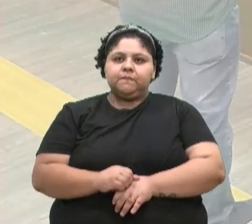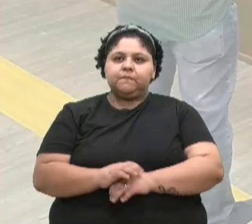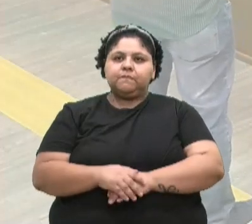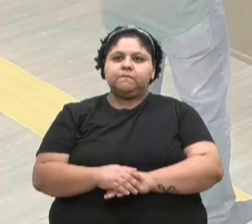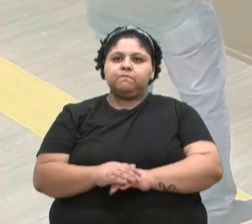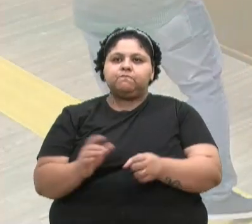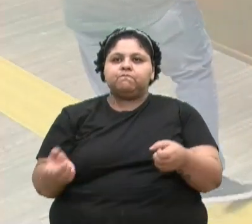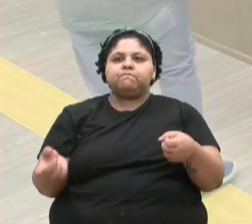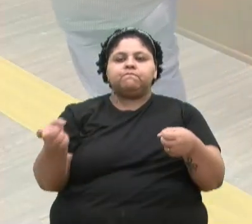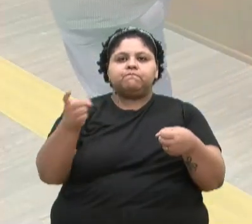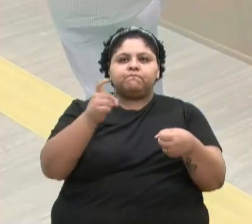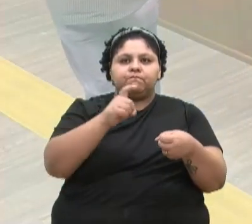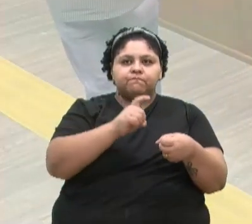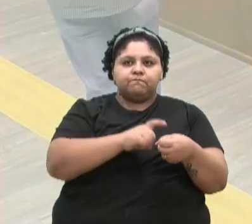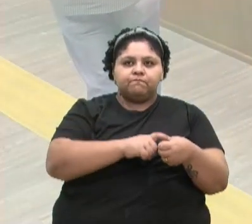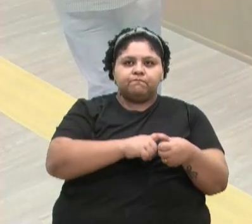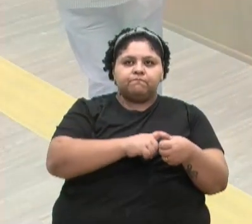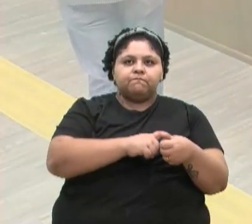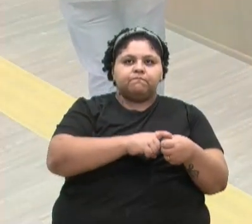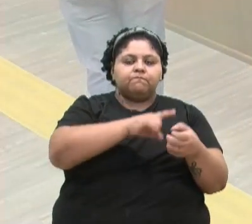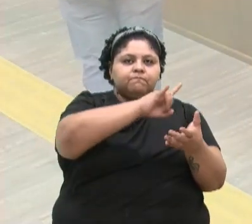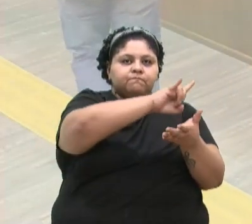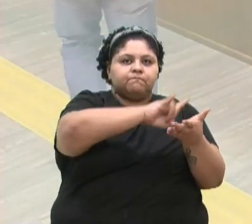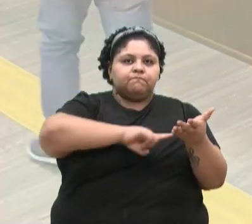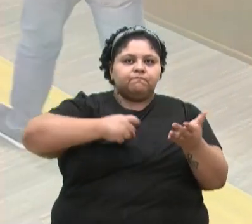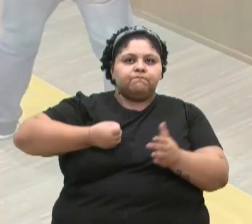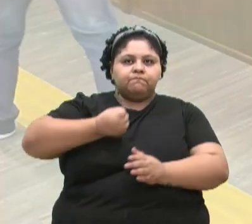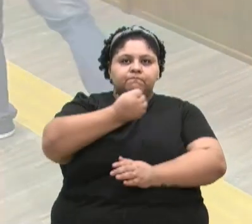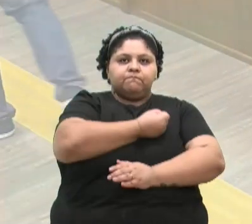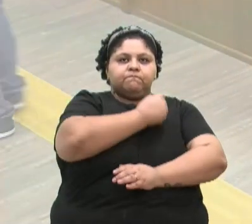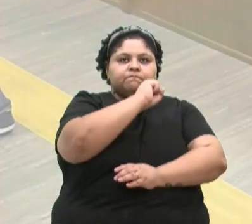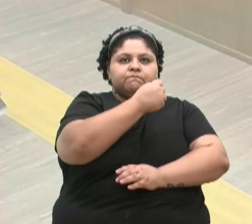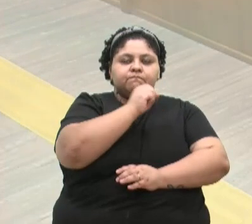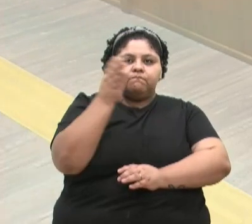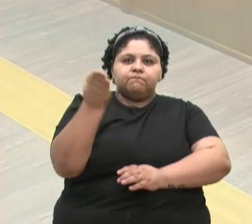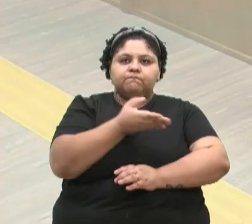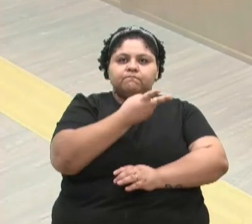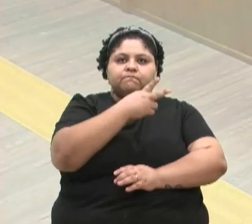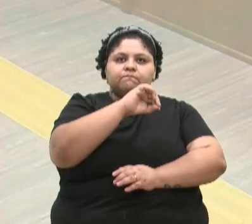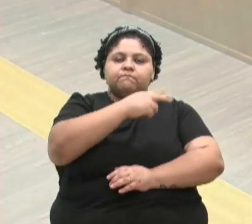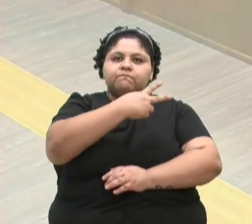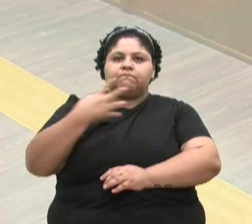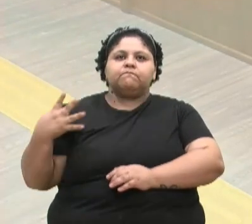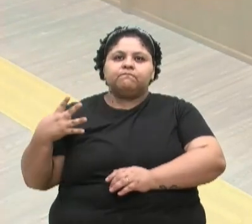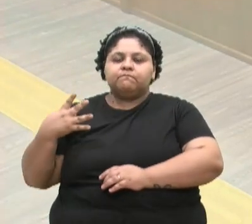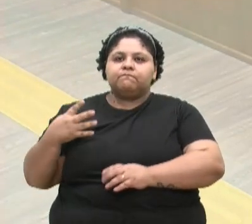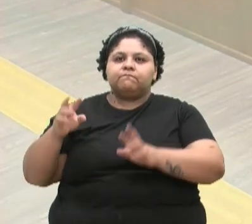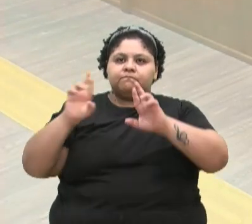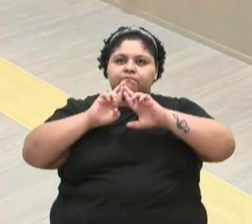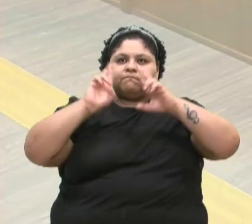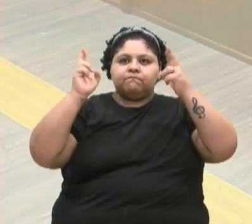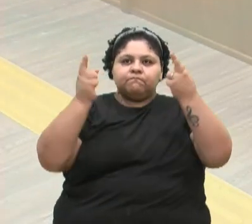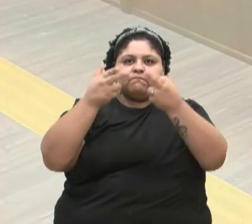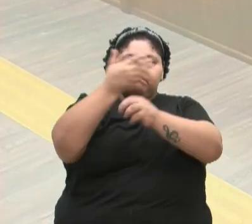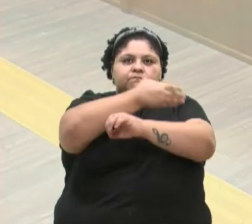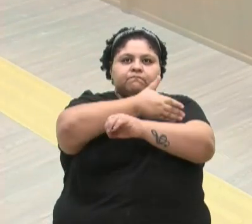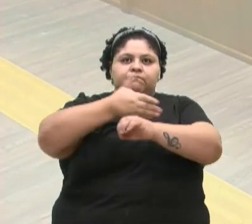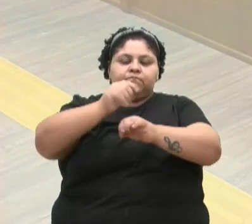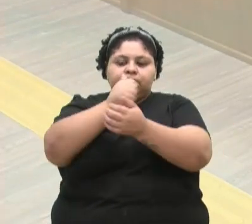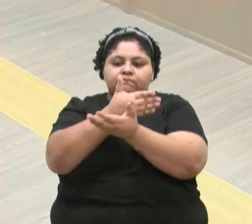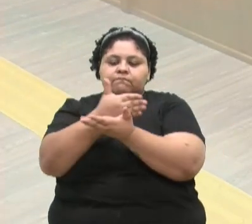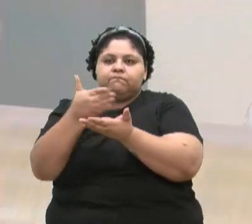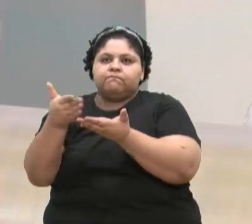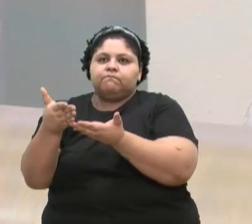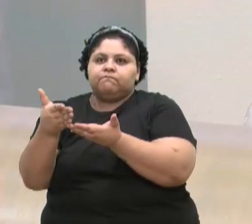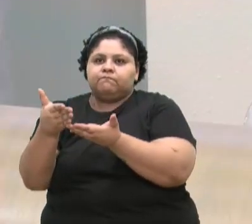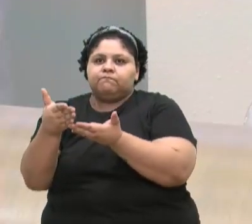Estamos de volta e, de acordo com o requerimento número 8/2024, a sessão ordinária abre espaço